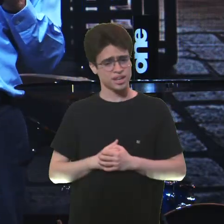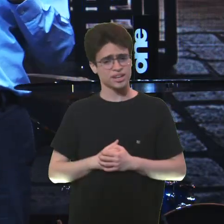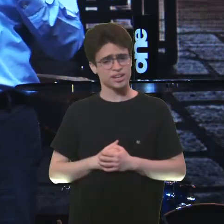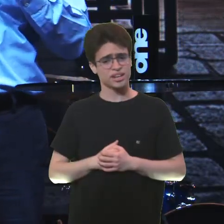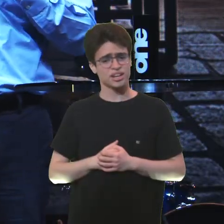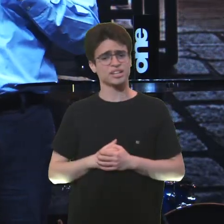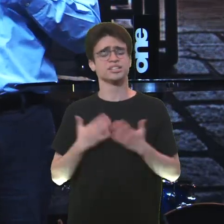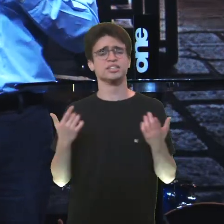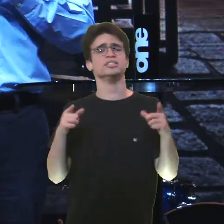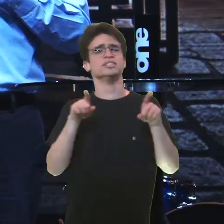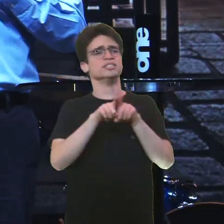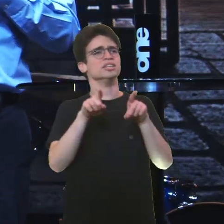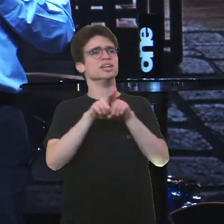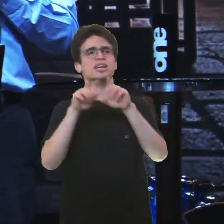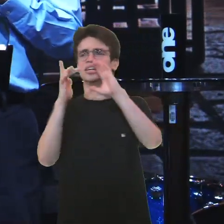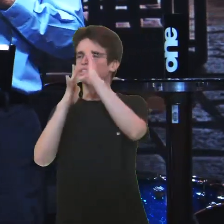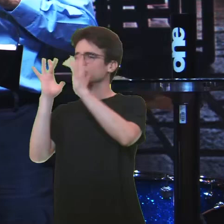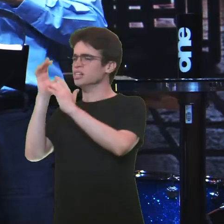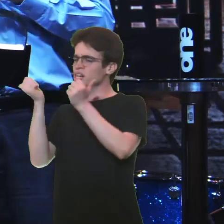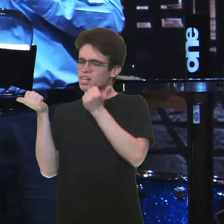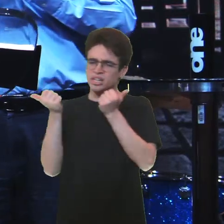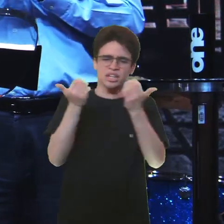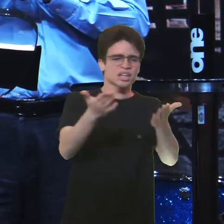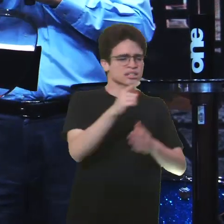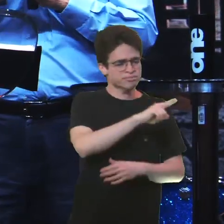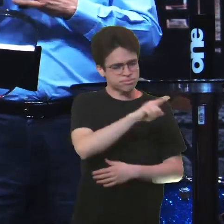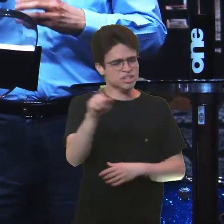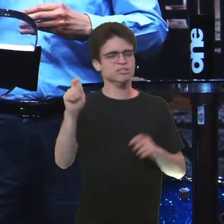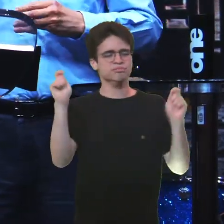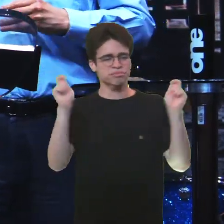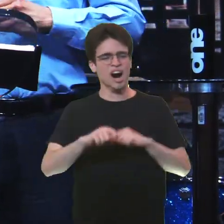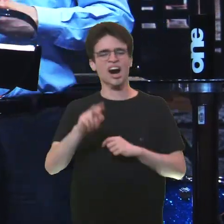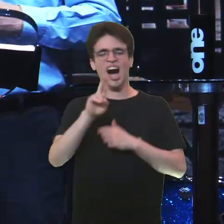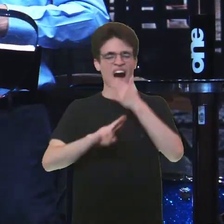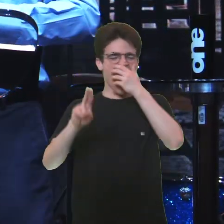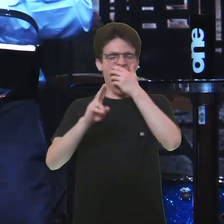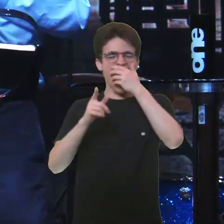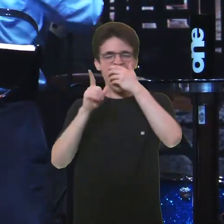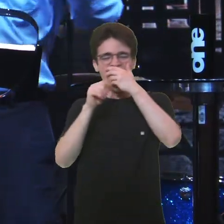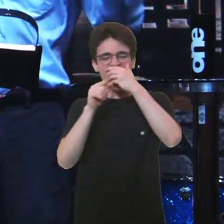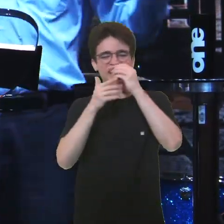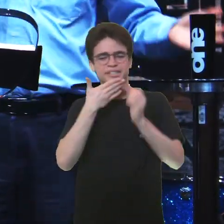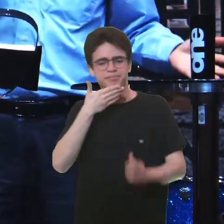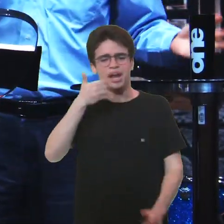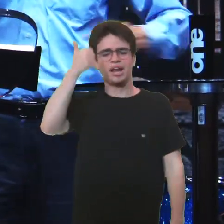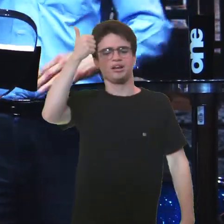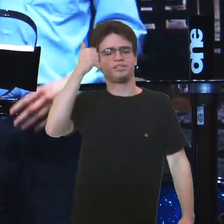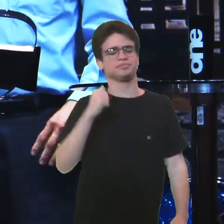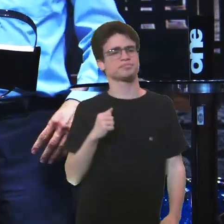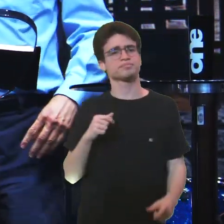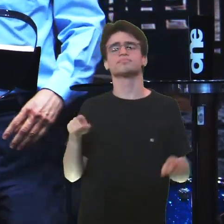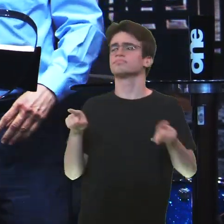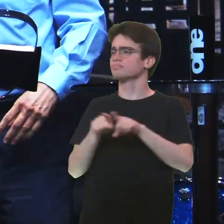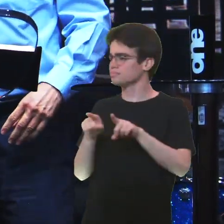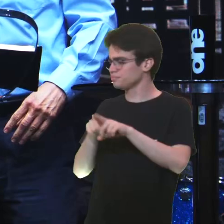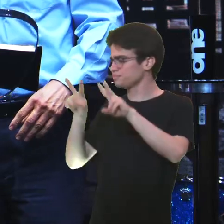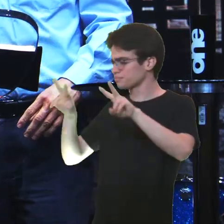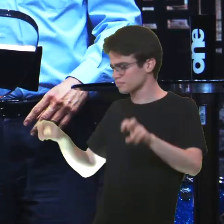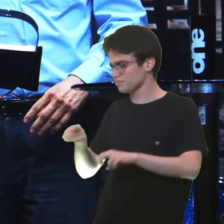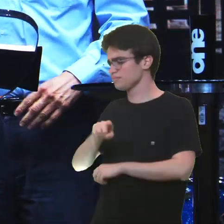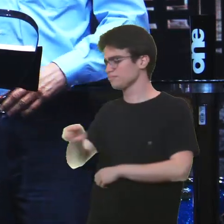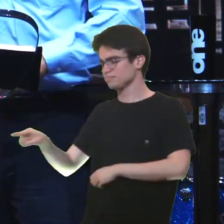quiere darles Que Ele quer mejor lhes dar servicio de agua, melhor serviço de água, servicio de alcantarilla, de